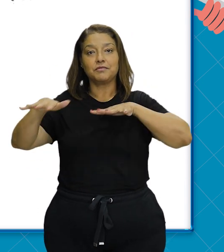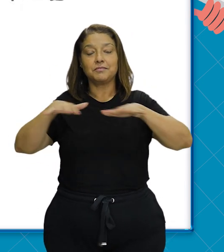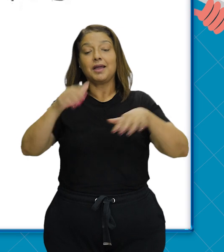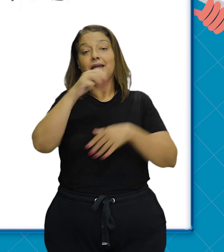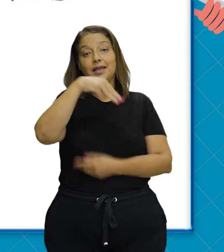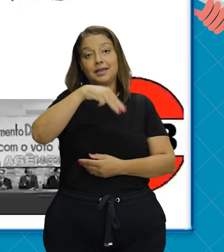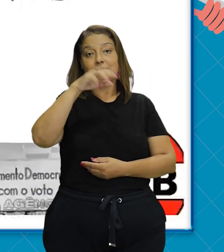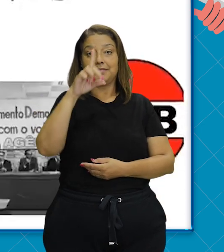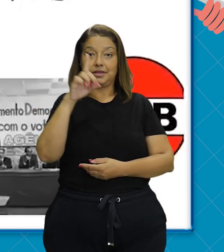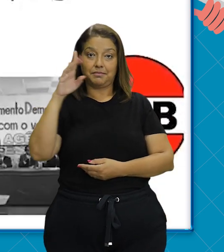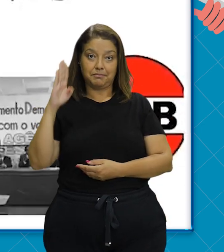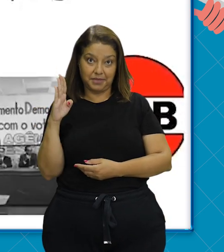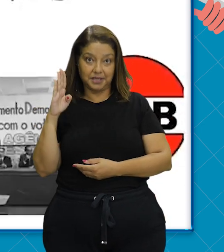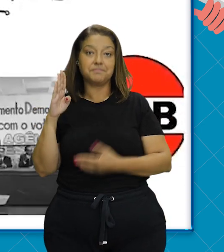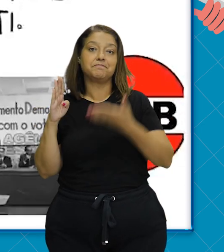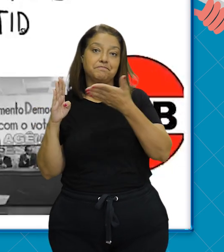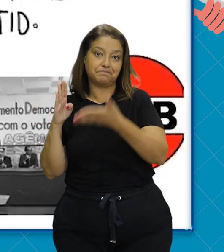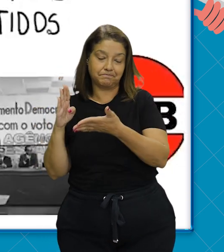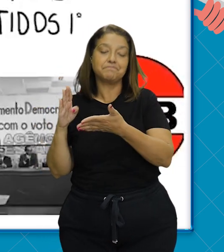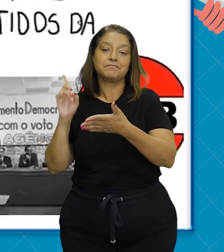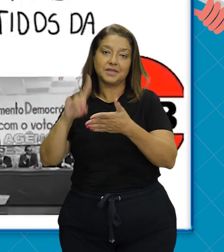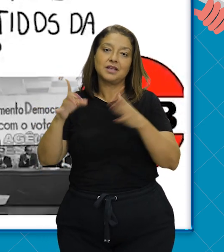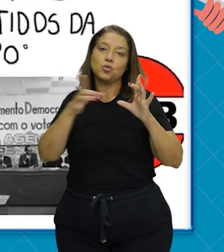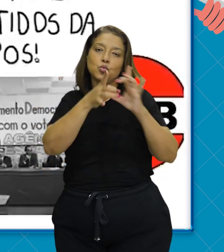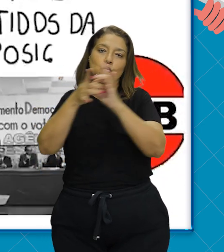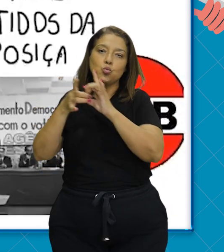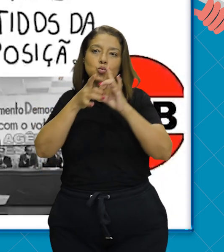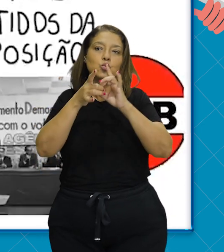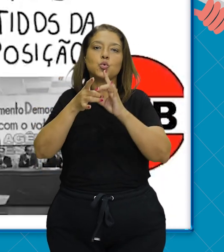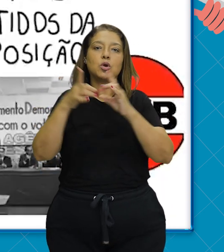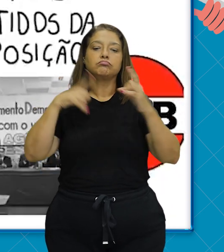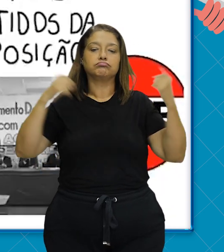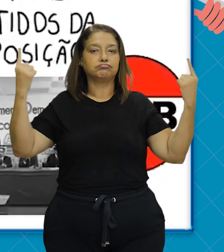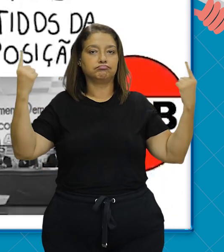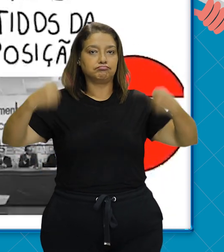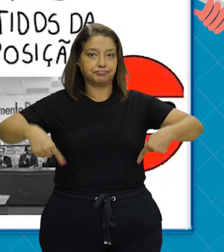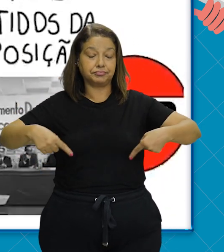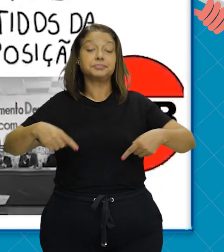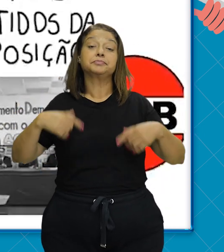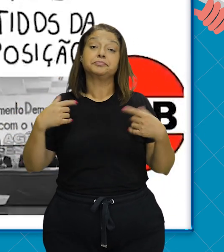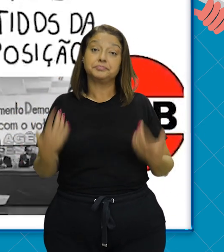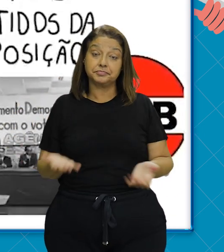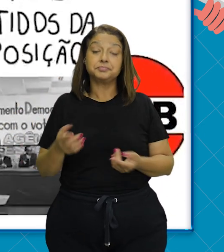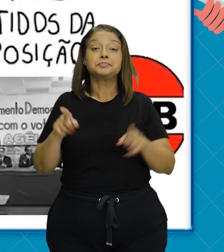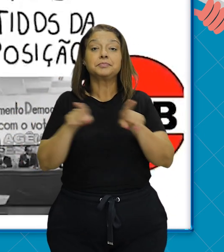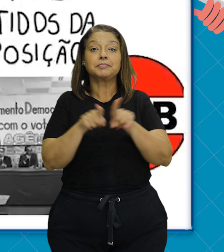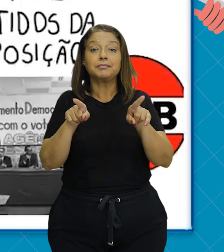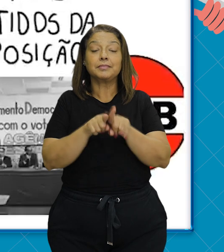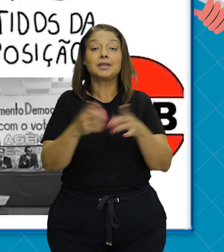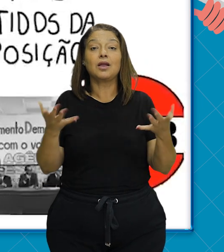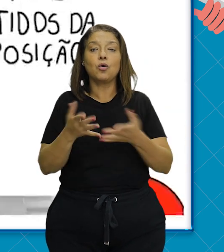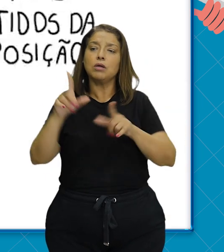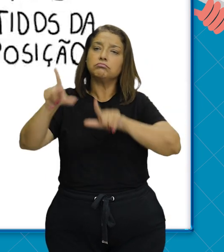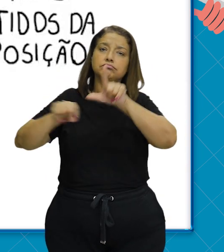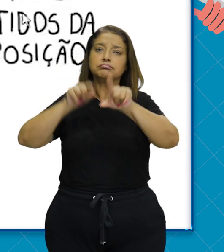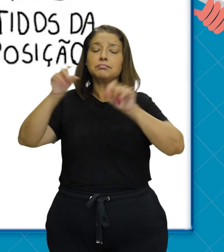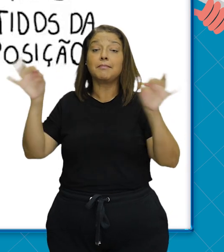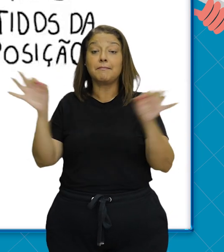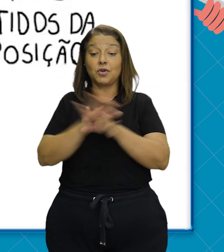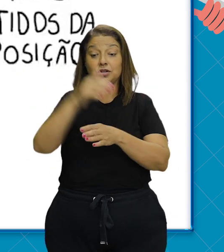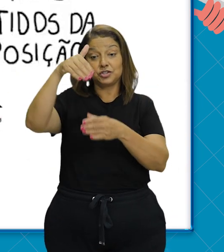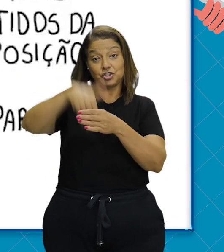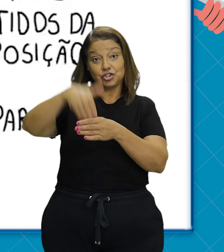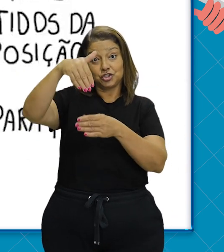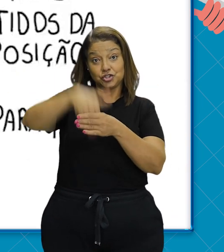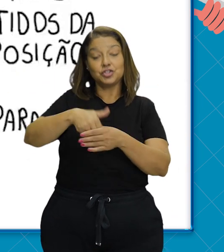Democrático Brasileiro, que era simplesmente uma união dos partidos opositores. Além disso, agora as eleições para presidente